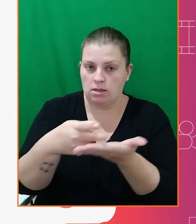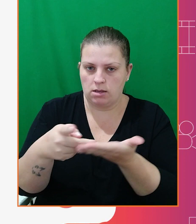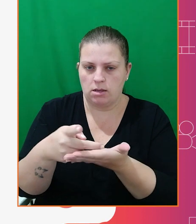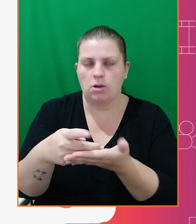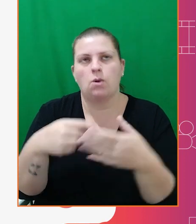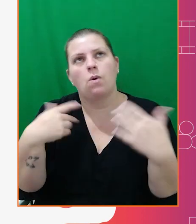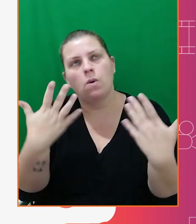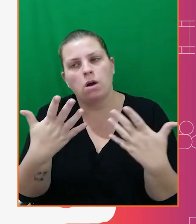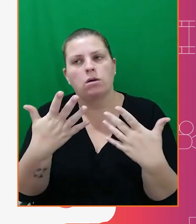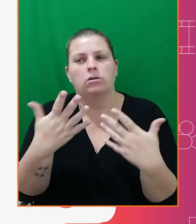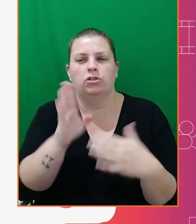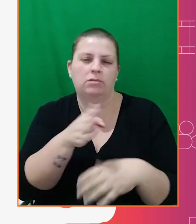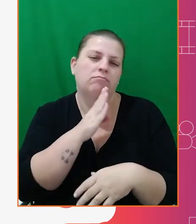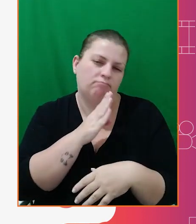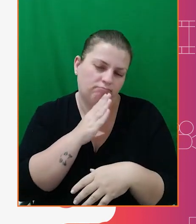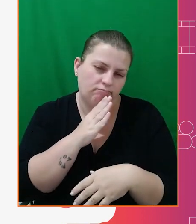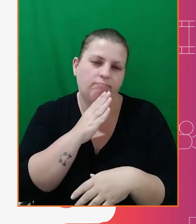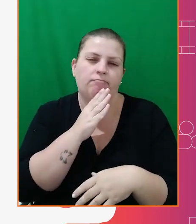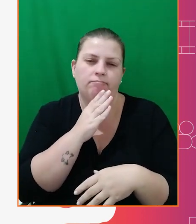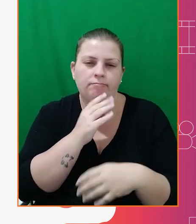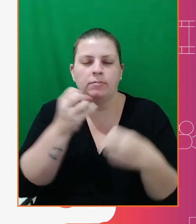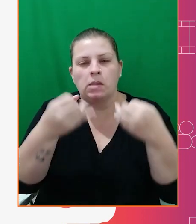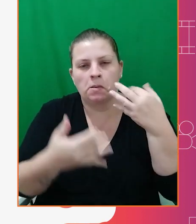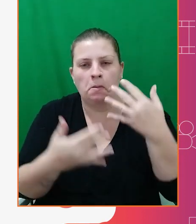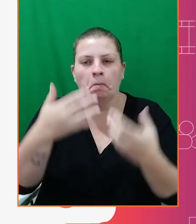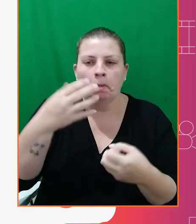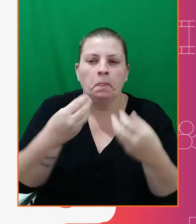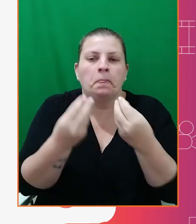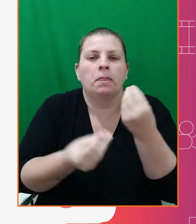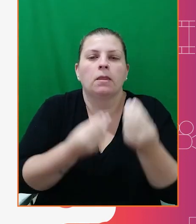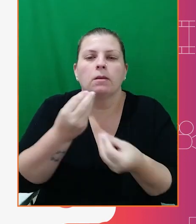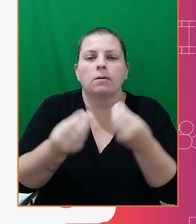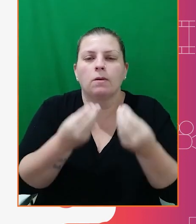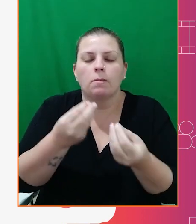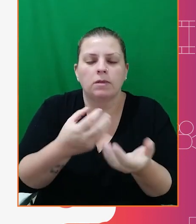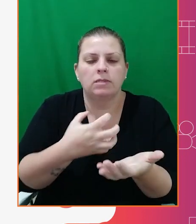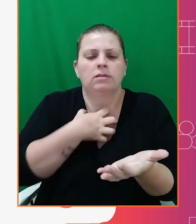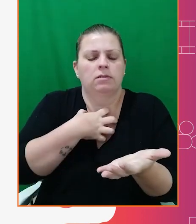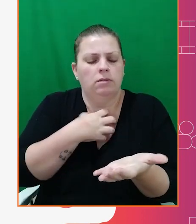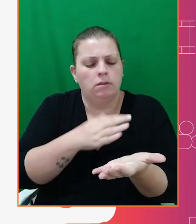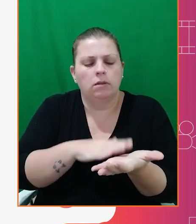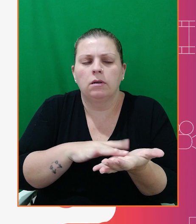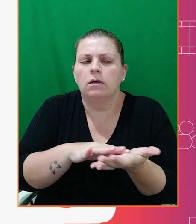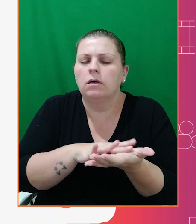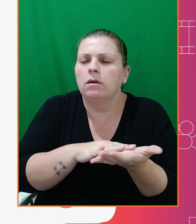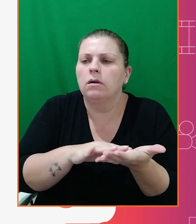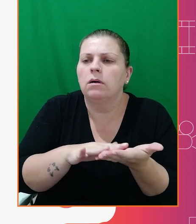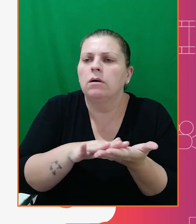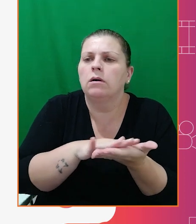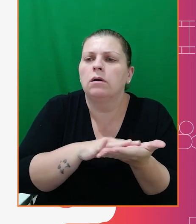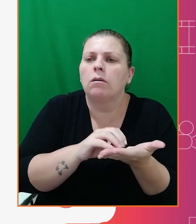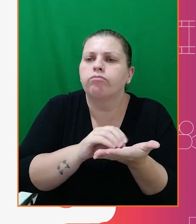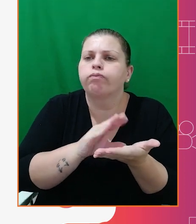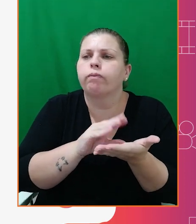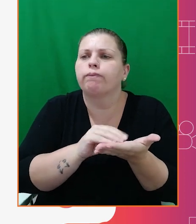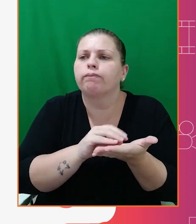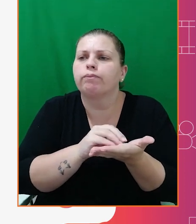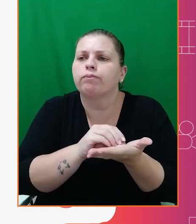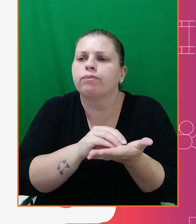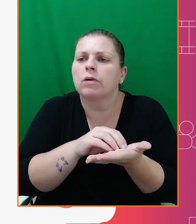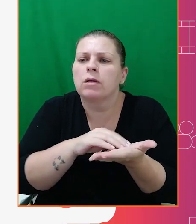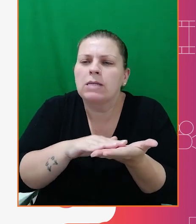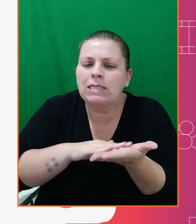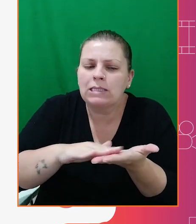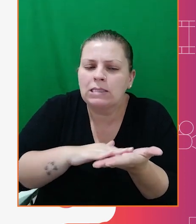disso, estamos falando de como vamos sentir alguma coisa caso tocarmos nela. Um tecido,